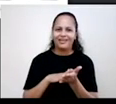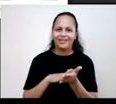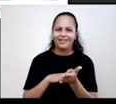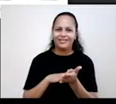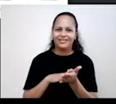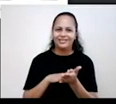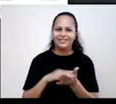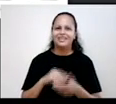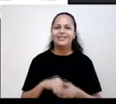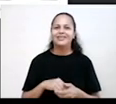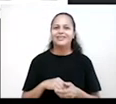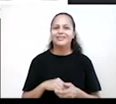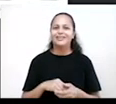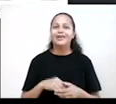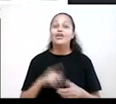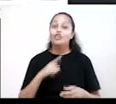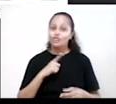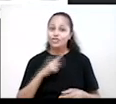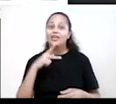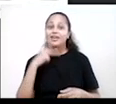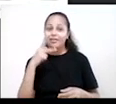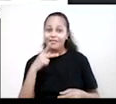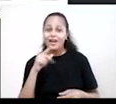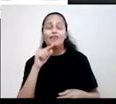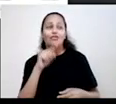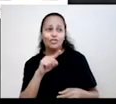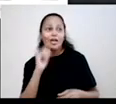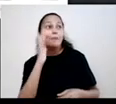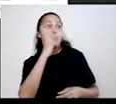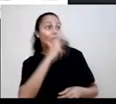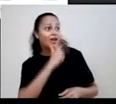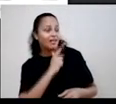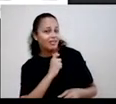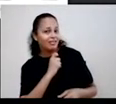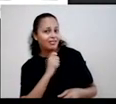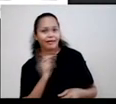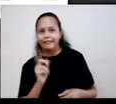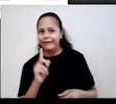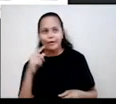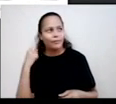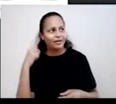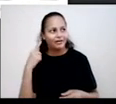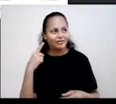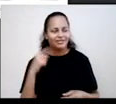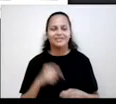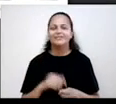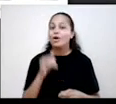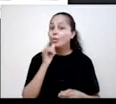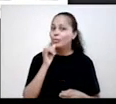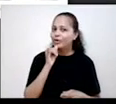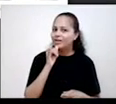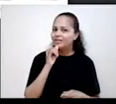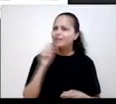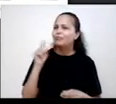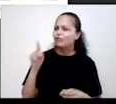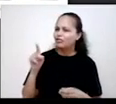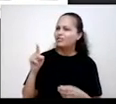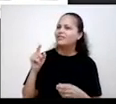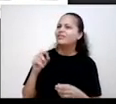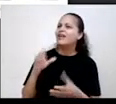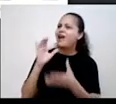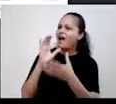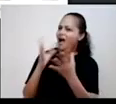dizer que ela está muito bonita, né? E aí você aceita a Judite como sua esposa,